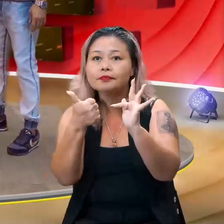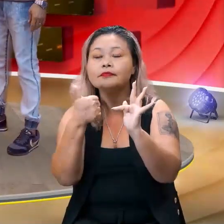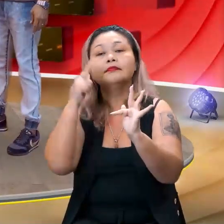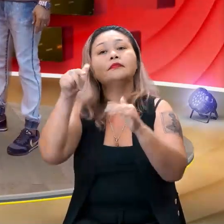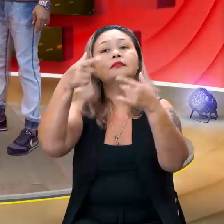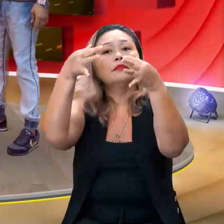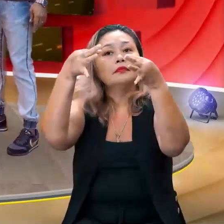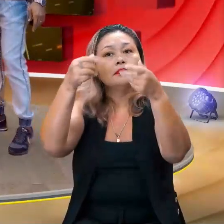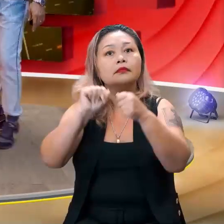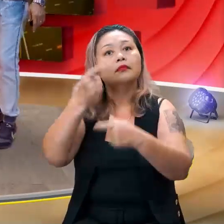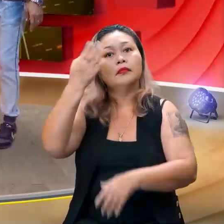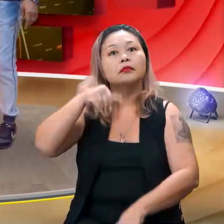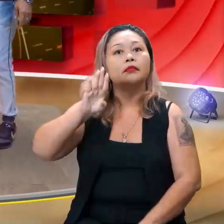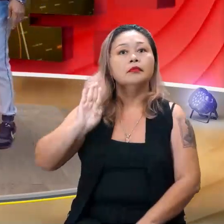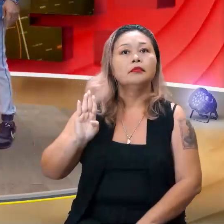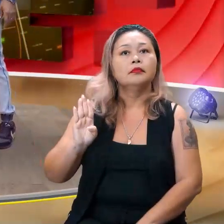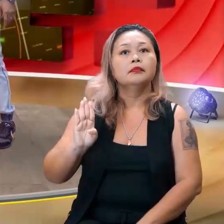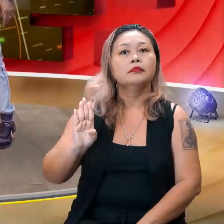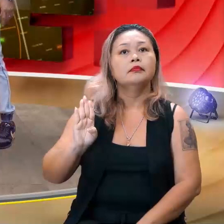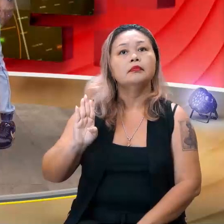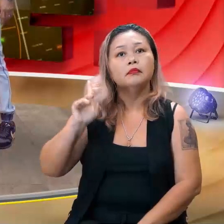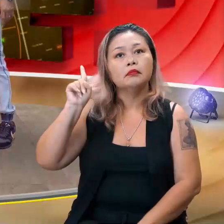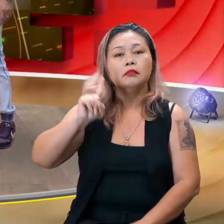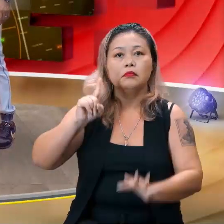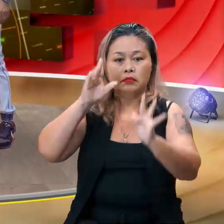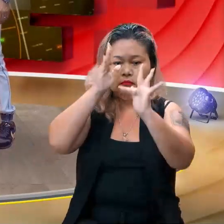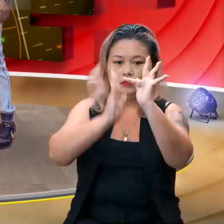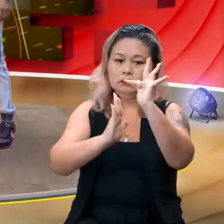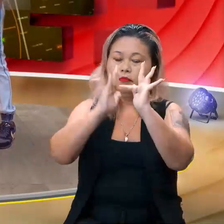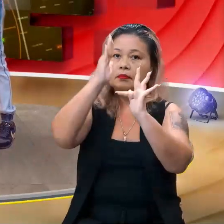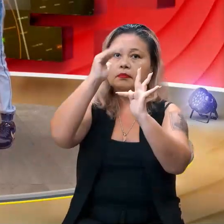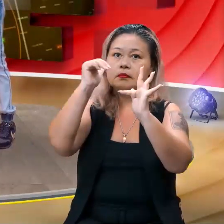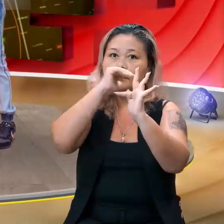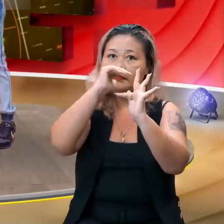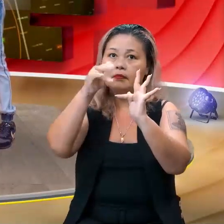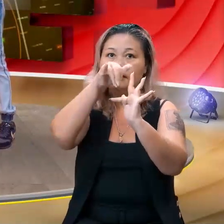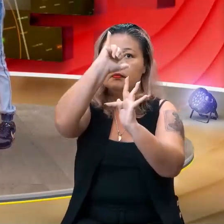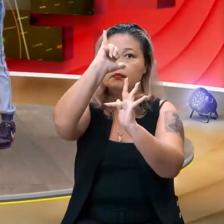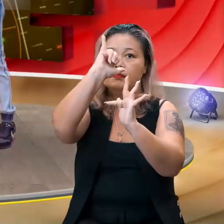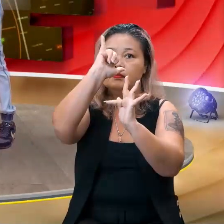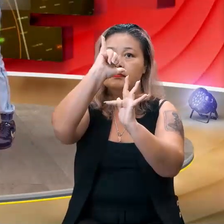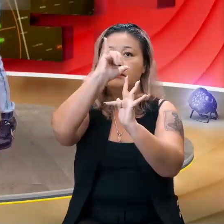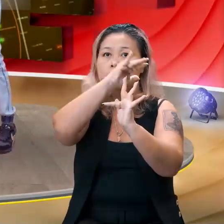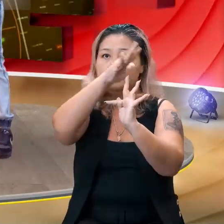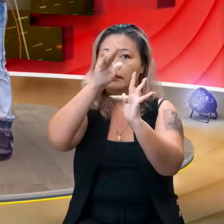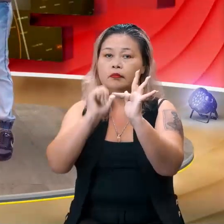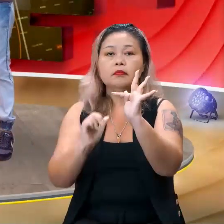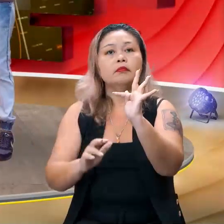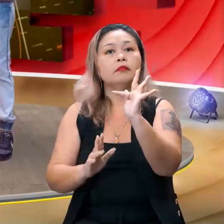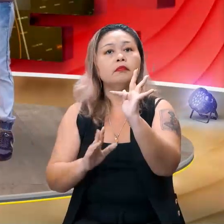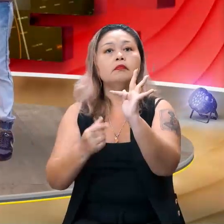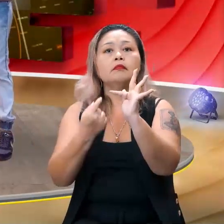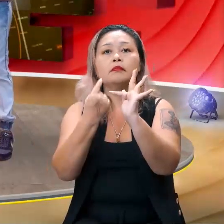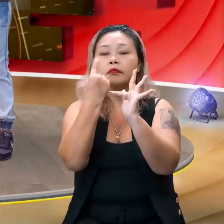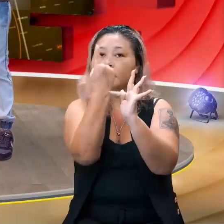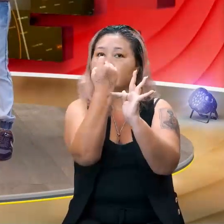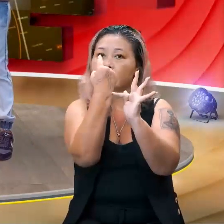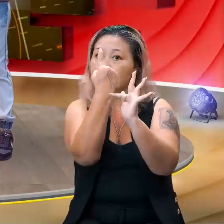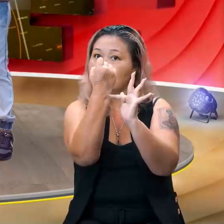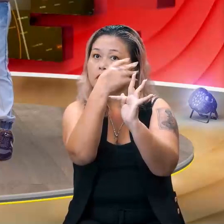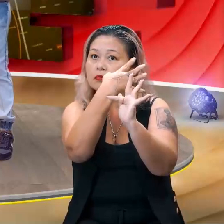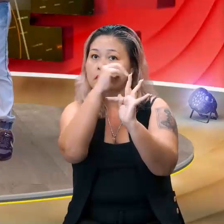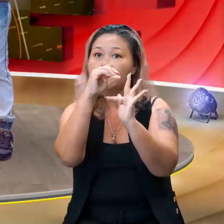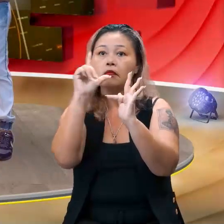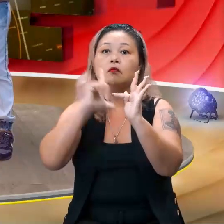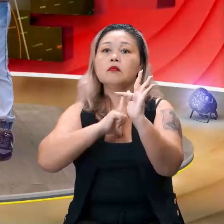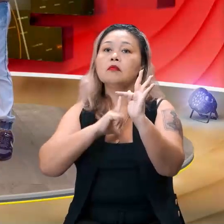o B, não é daqui, ó. É. O B toca certinho no eixo Y. Uhum. O B... É o 1.400, né? É, ele até tem um nome no